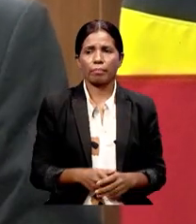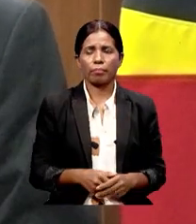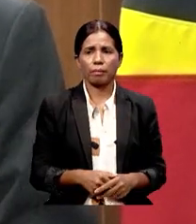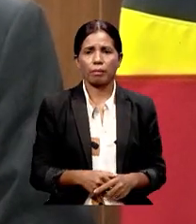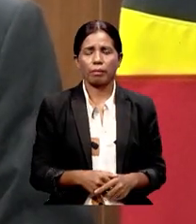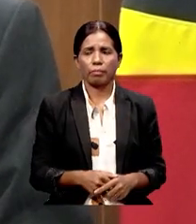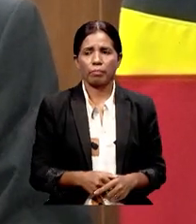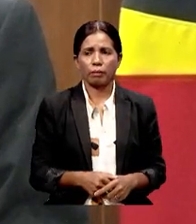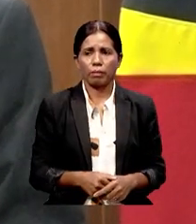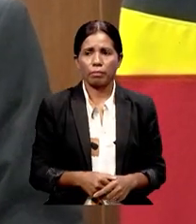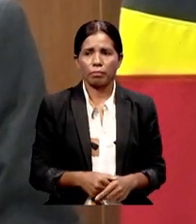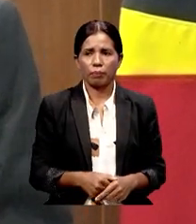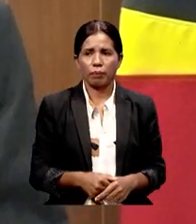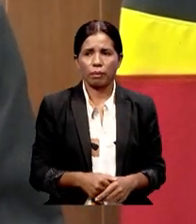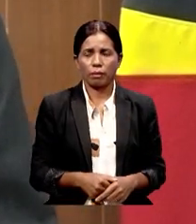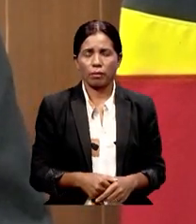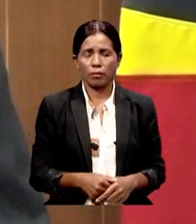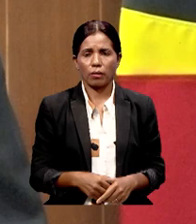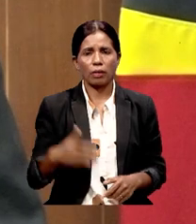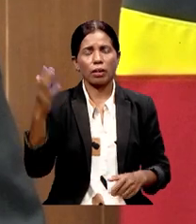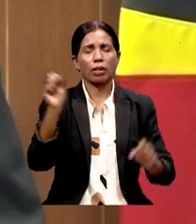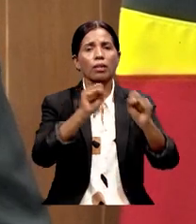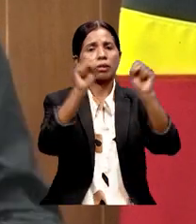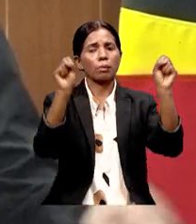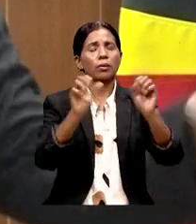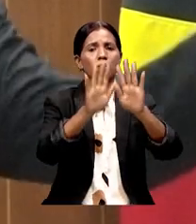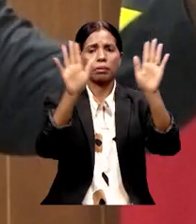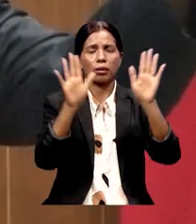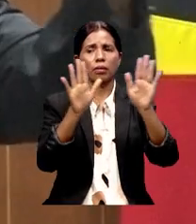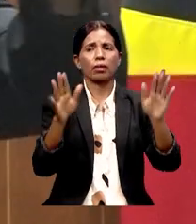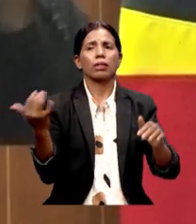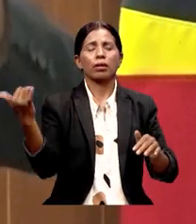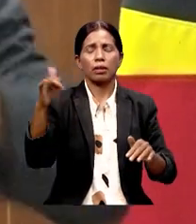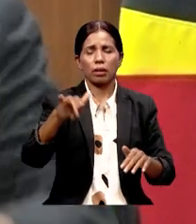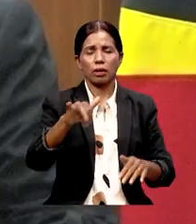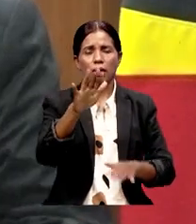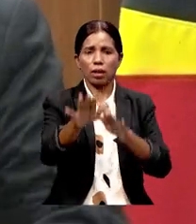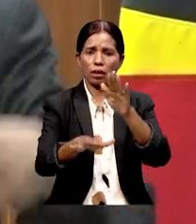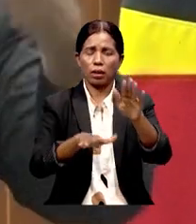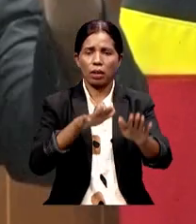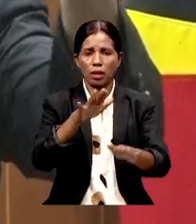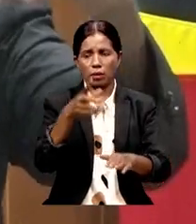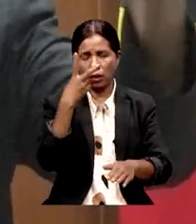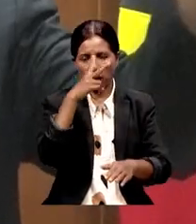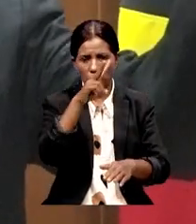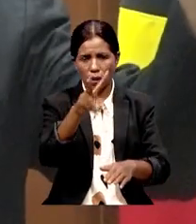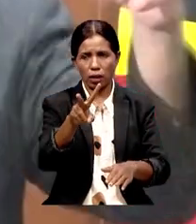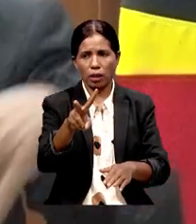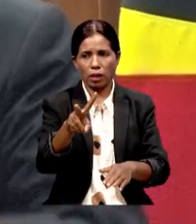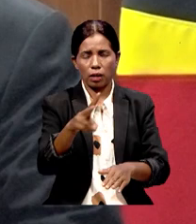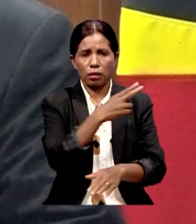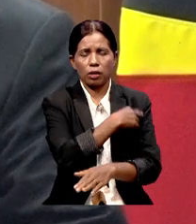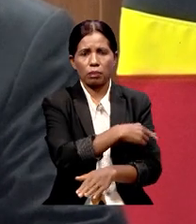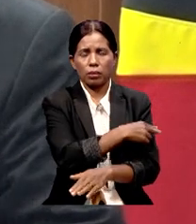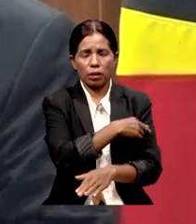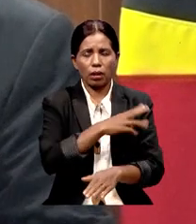BM, e sábado, domingo, ser lá o Raleu, para tomar bici, para tomar bocal,